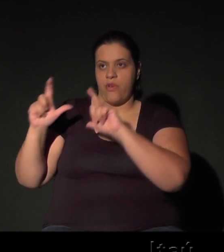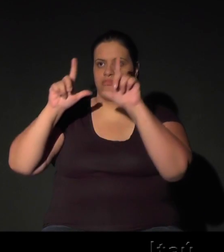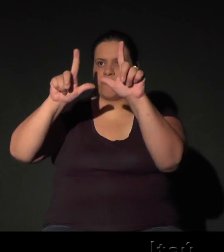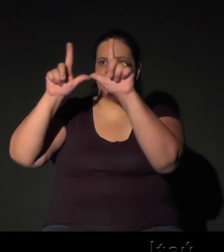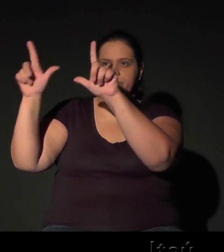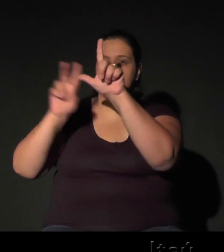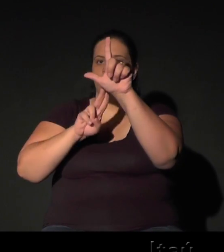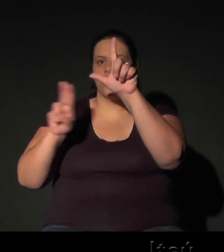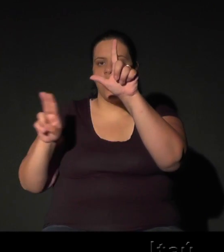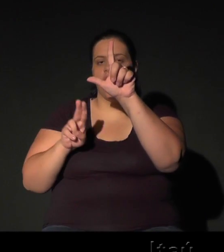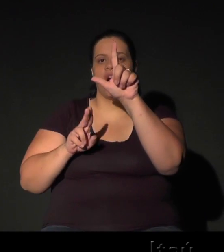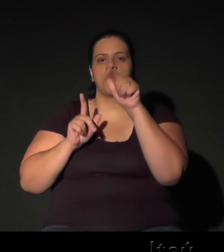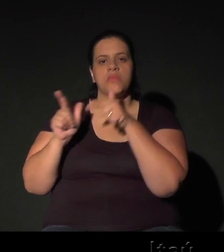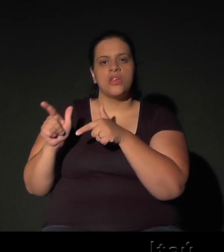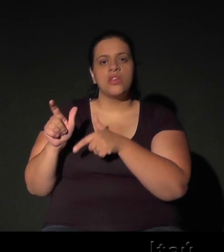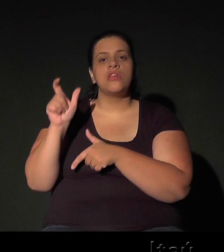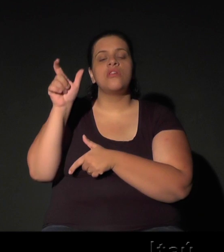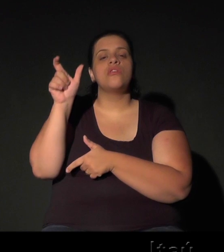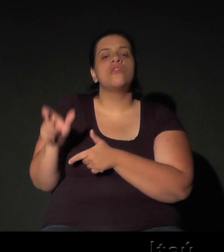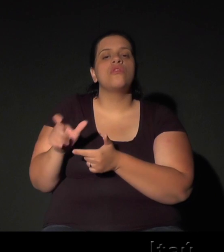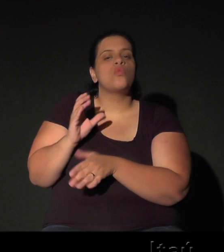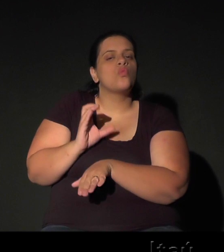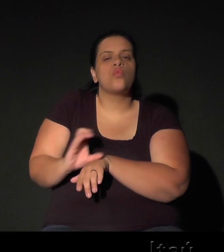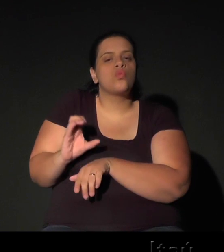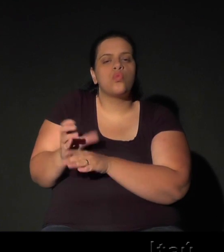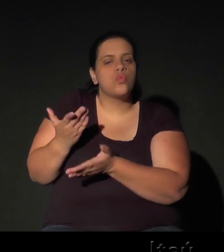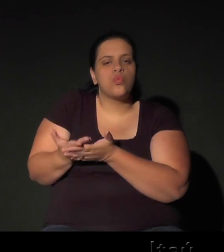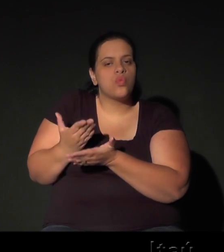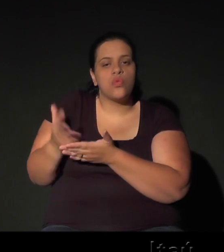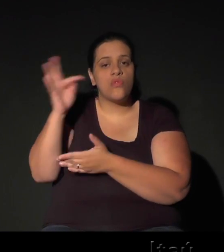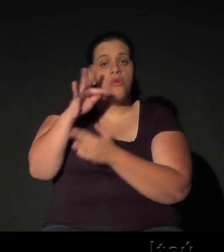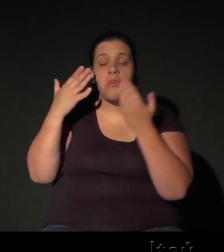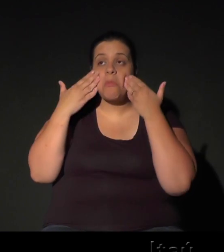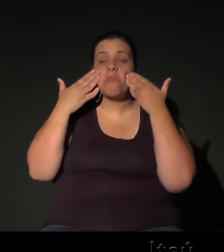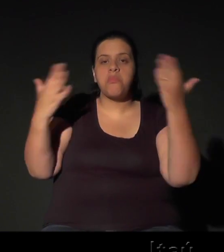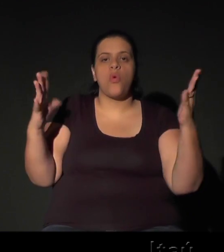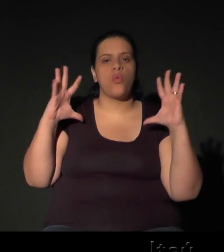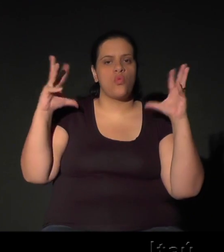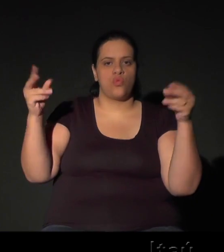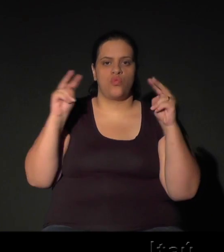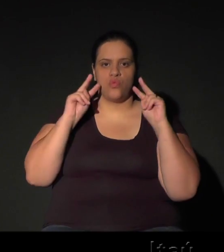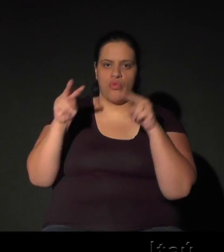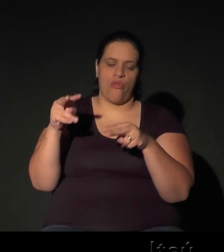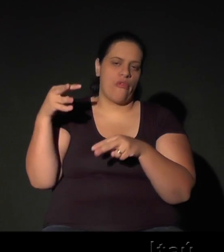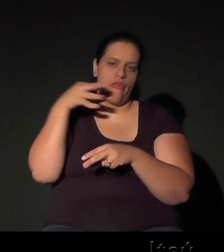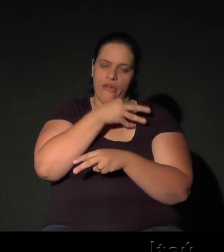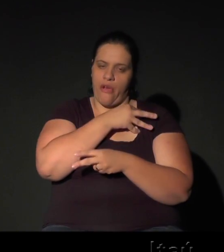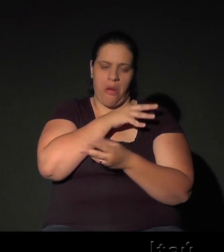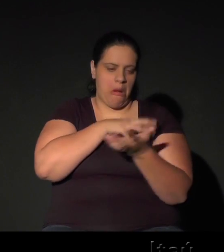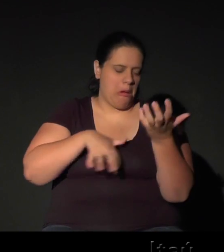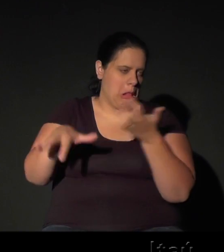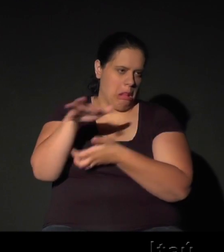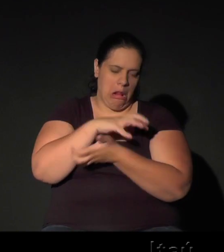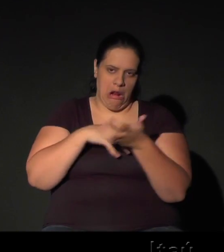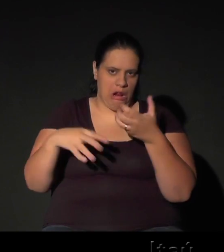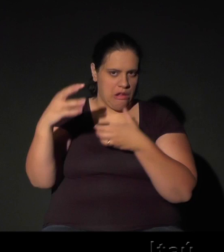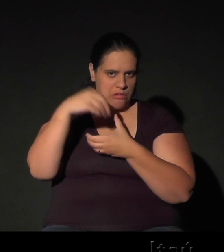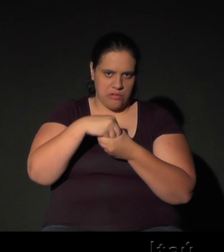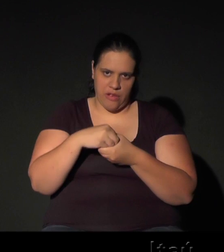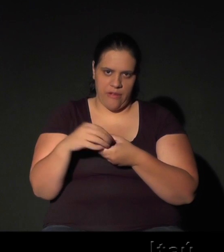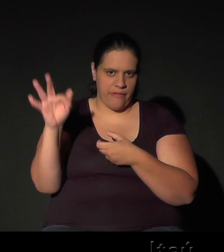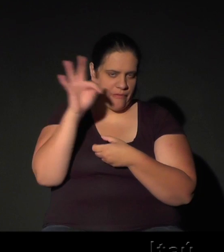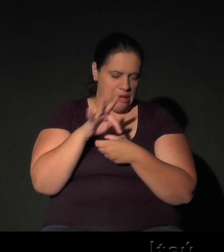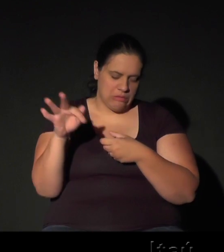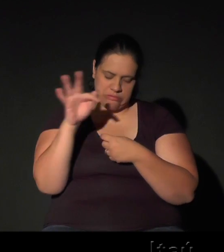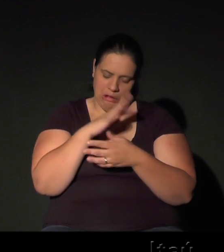um com nome apelido curso tudo para todo mundo da faculdade ver e obviamente deu maror rebuli na faculdade